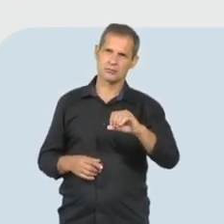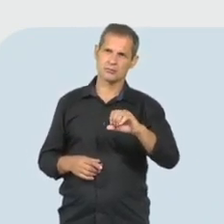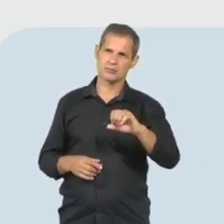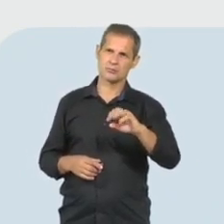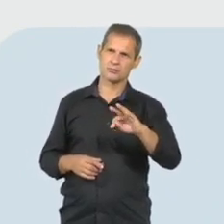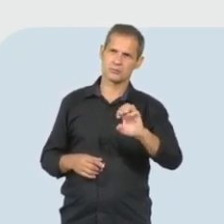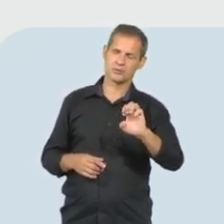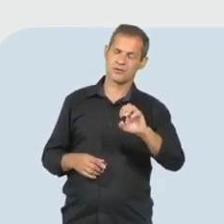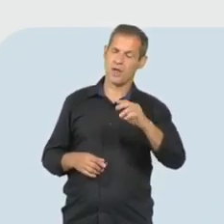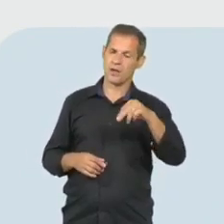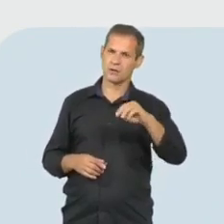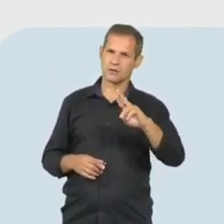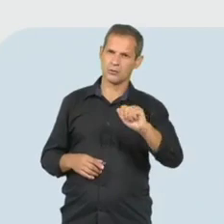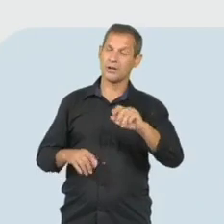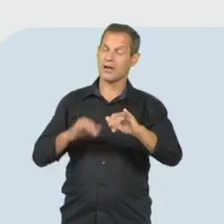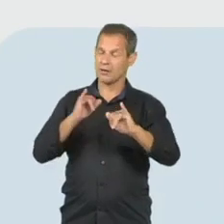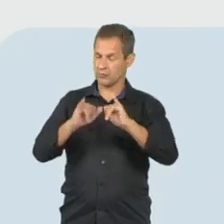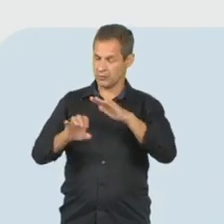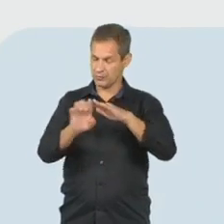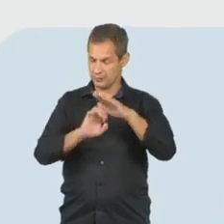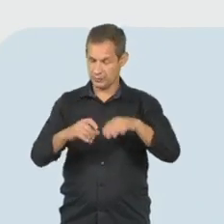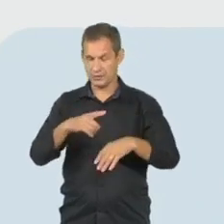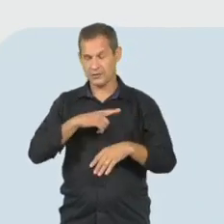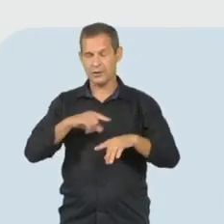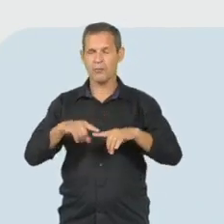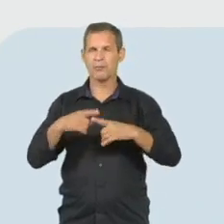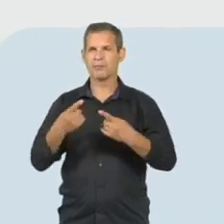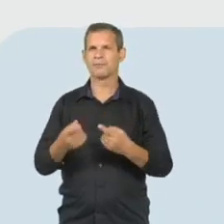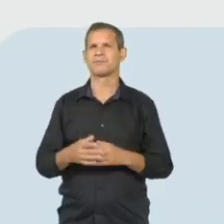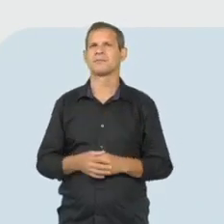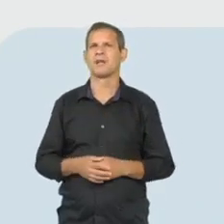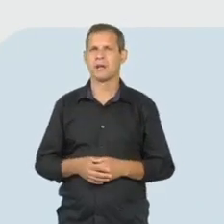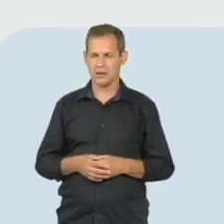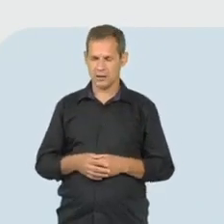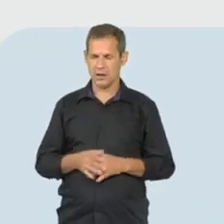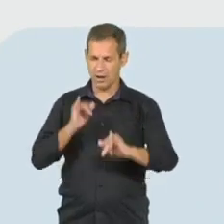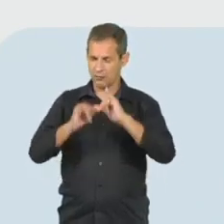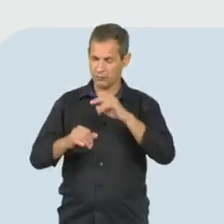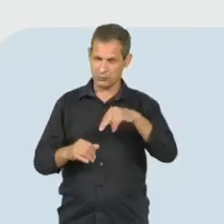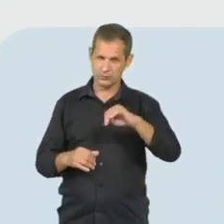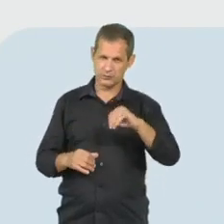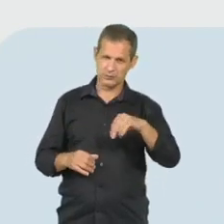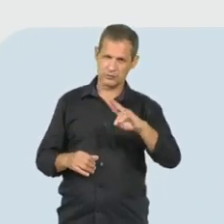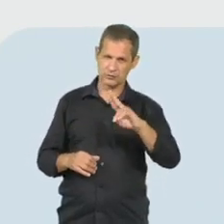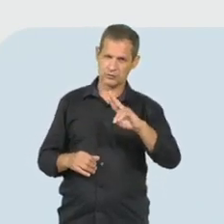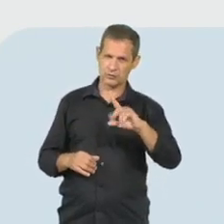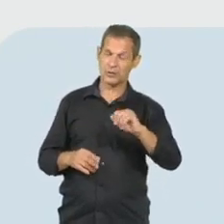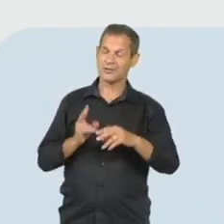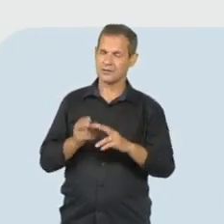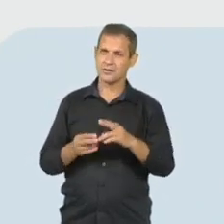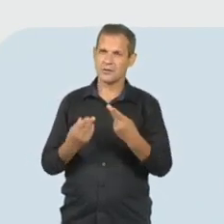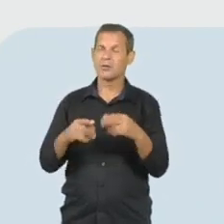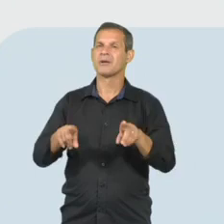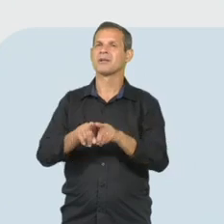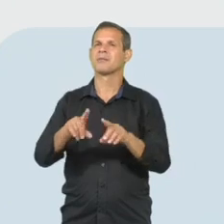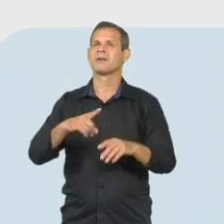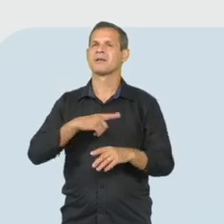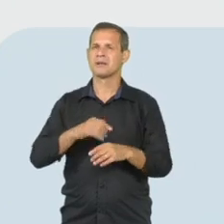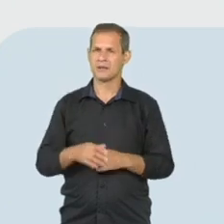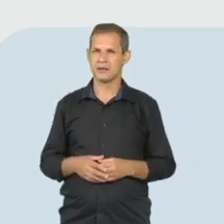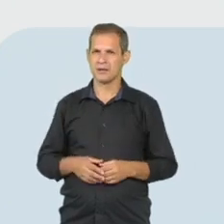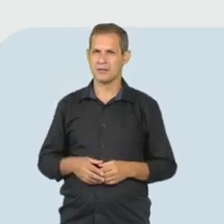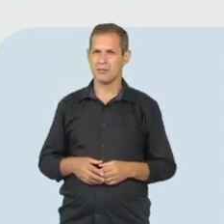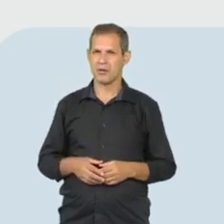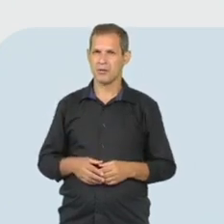que nós recebemos da empresa. Vamos pensar assim, hipótese nula, sempre uma igualdade. E depois nós temos a hipótese